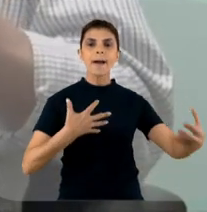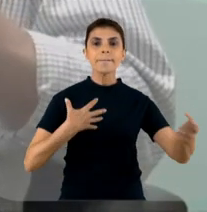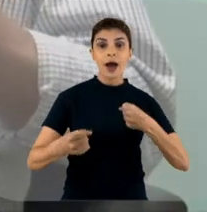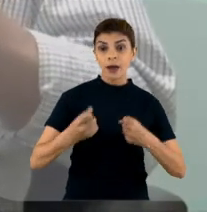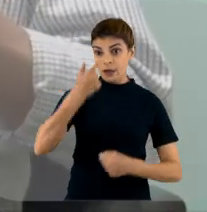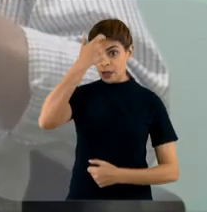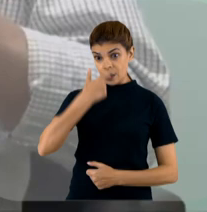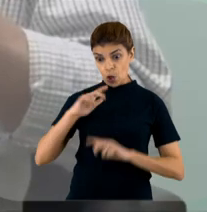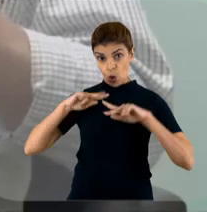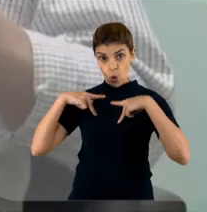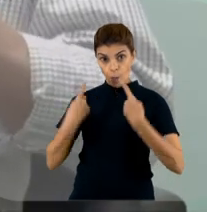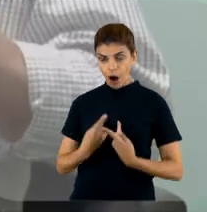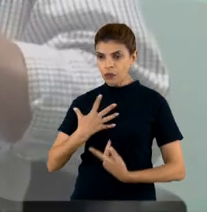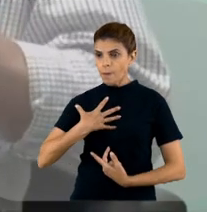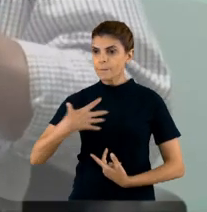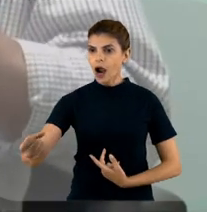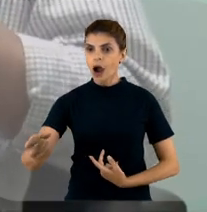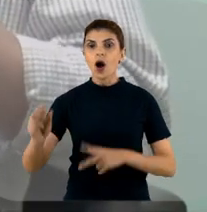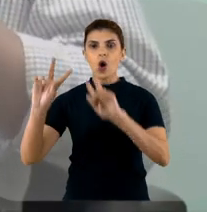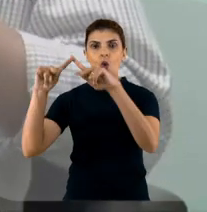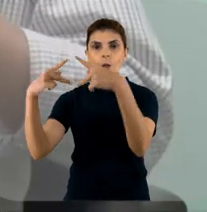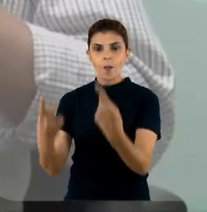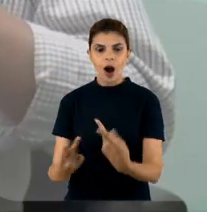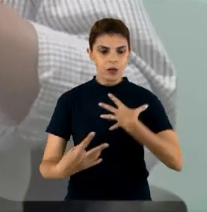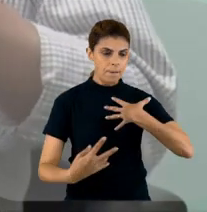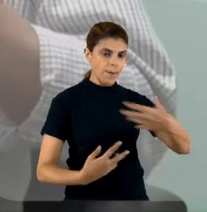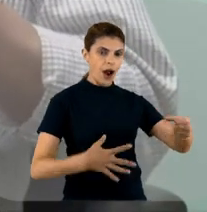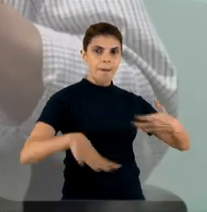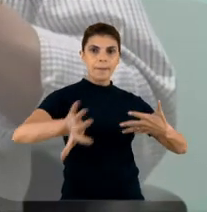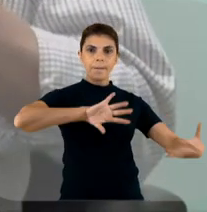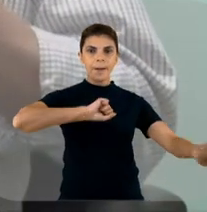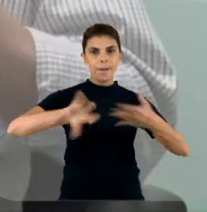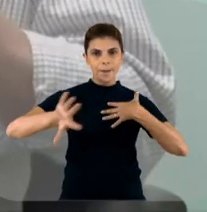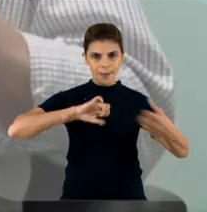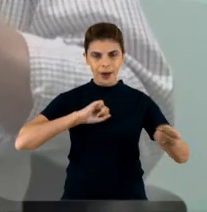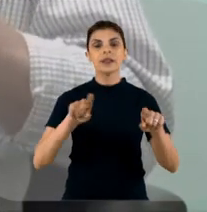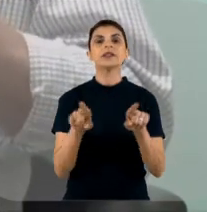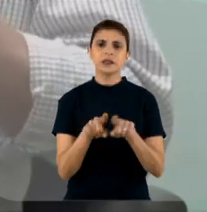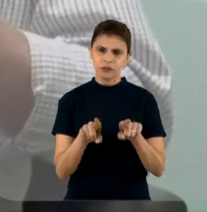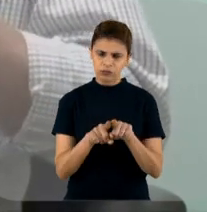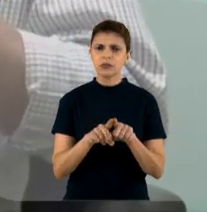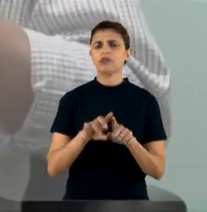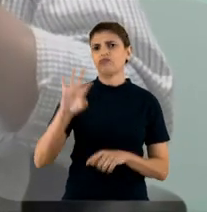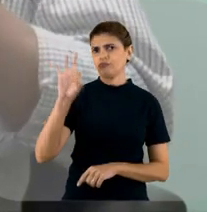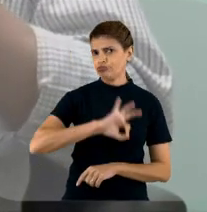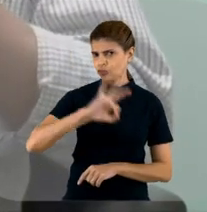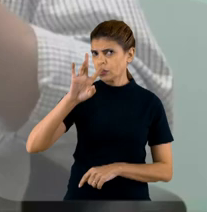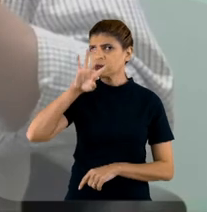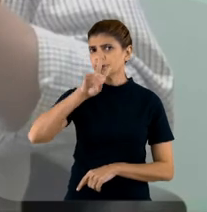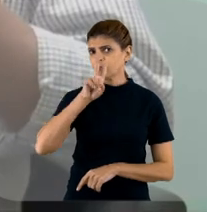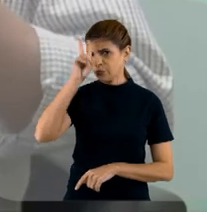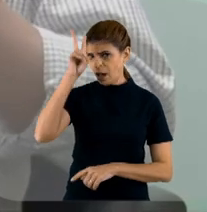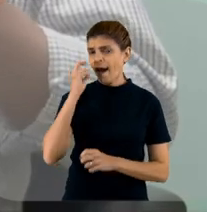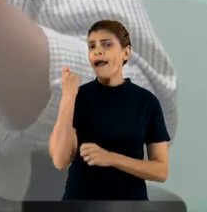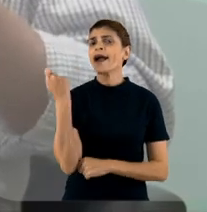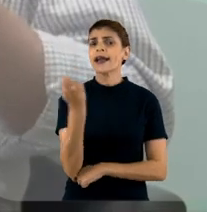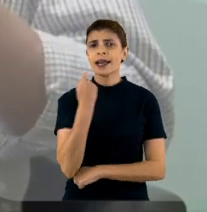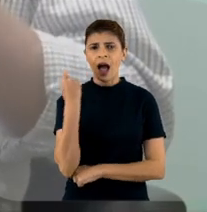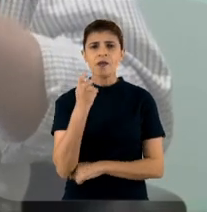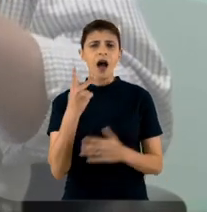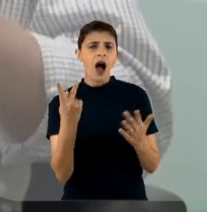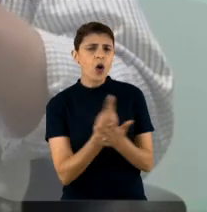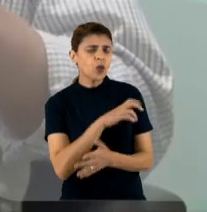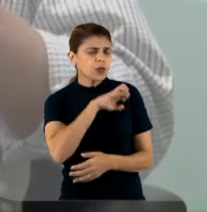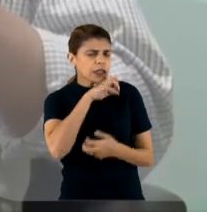transmitir de um ser humano para o outro aí a gente tá diante de um processo realmente potencialmente grave então eh eh ele surgiu